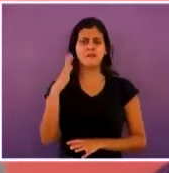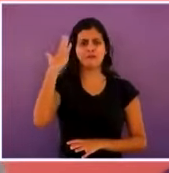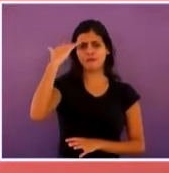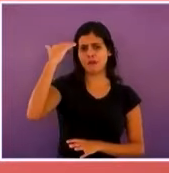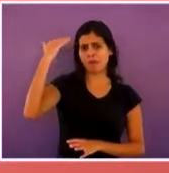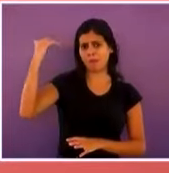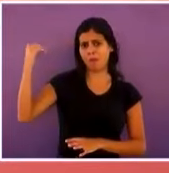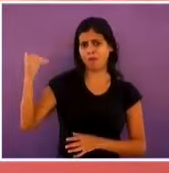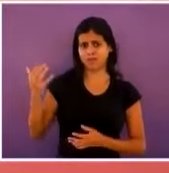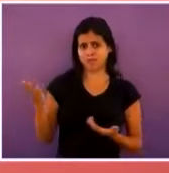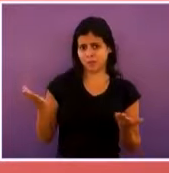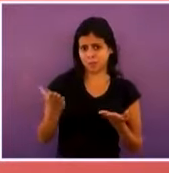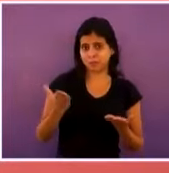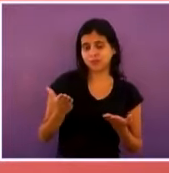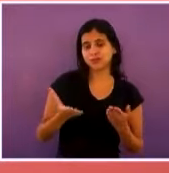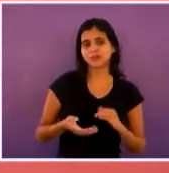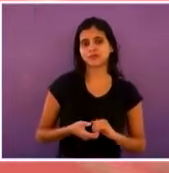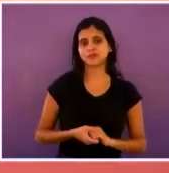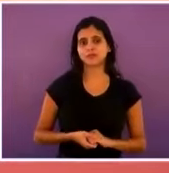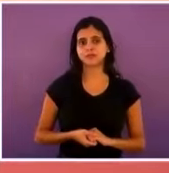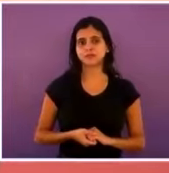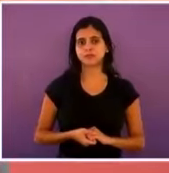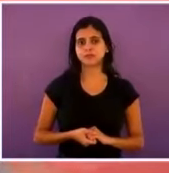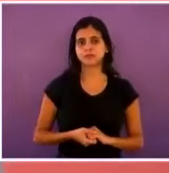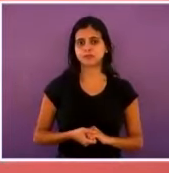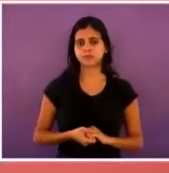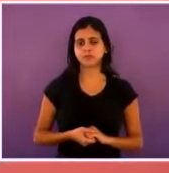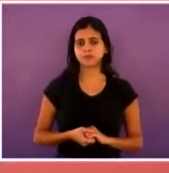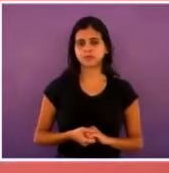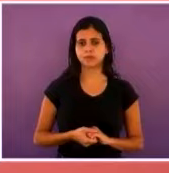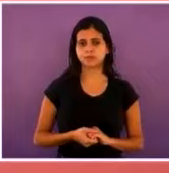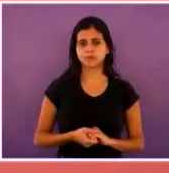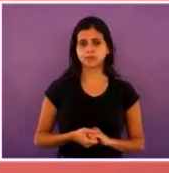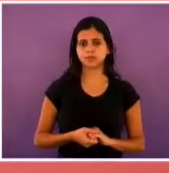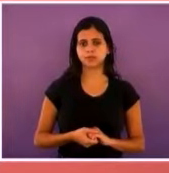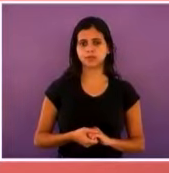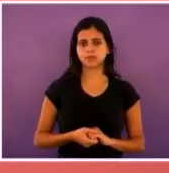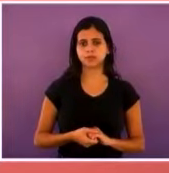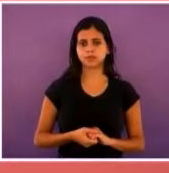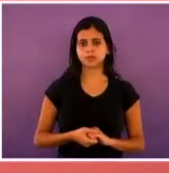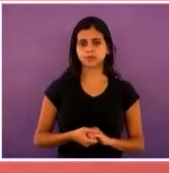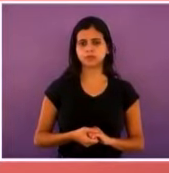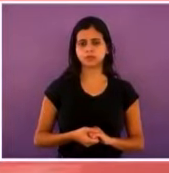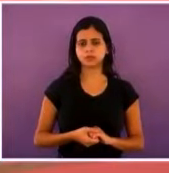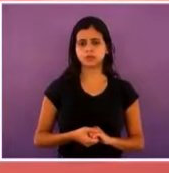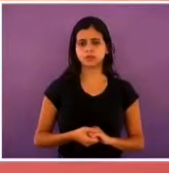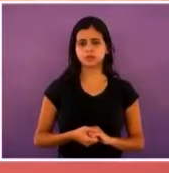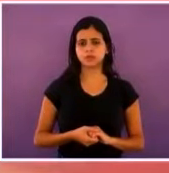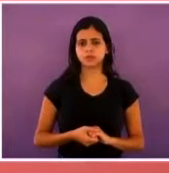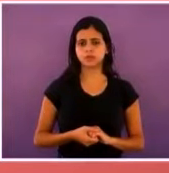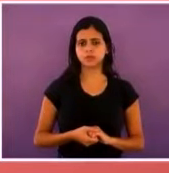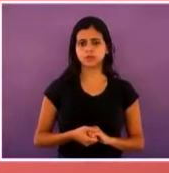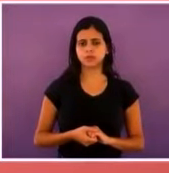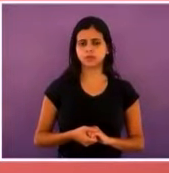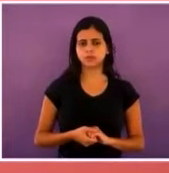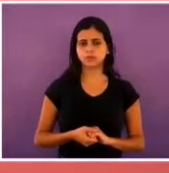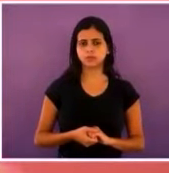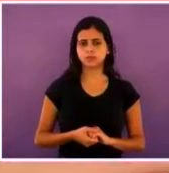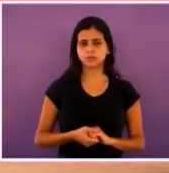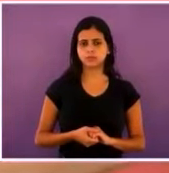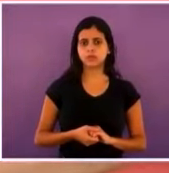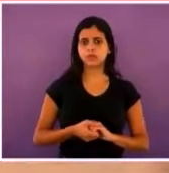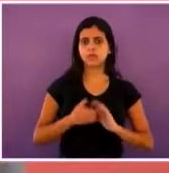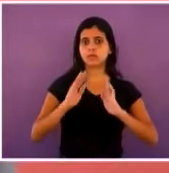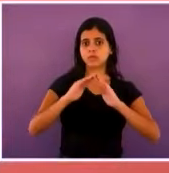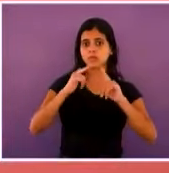Catholic Church sees unity as her willingness to embrace the whole of humanity. E a